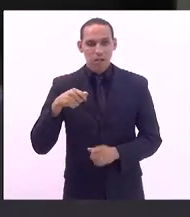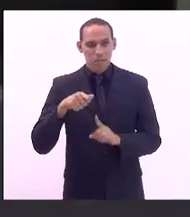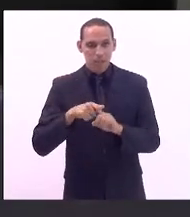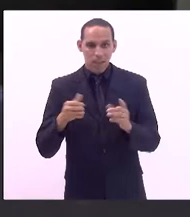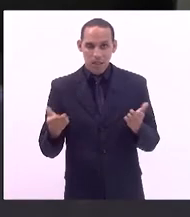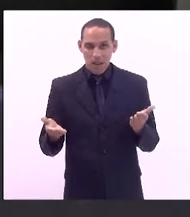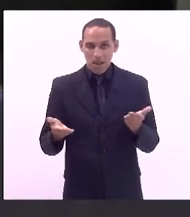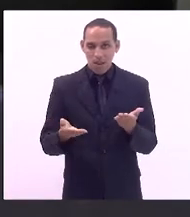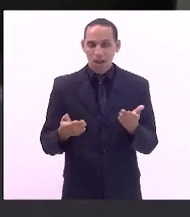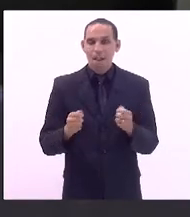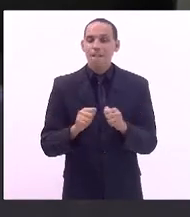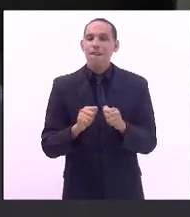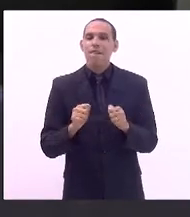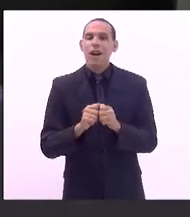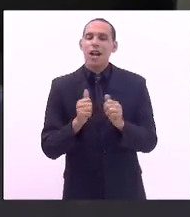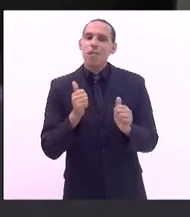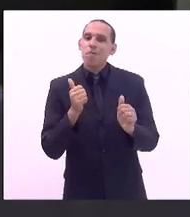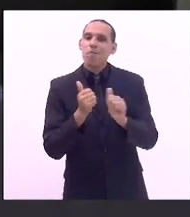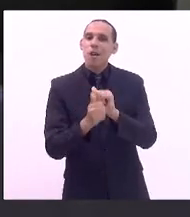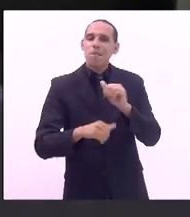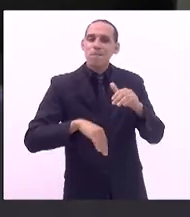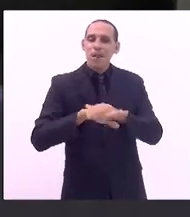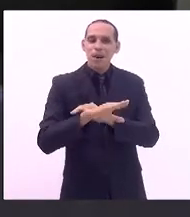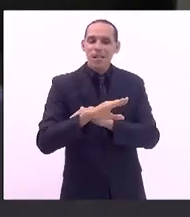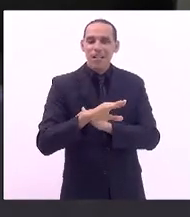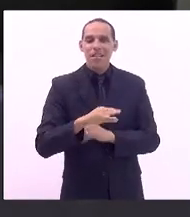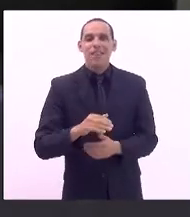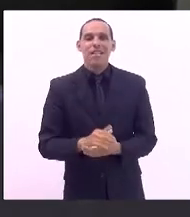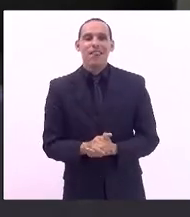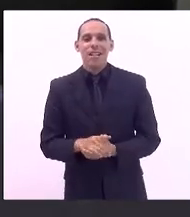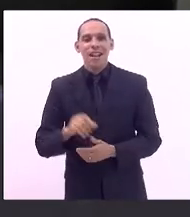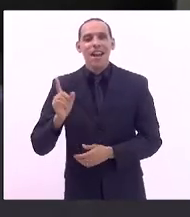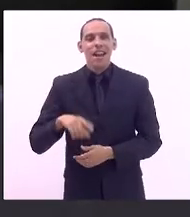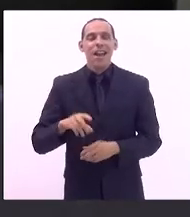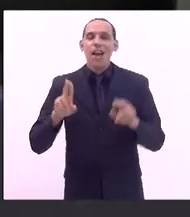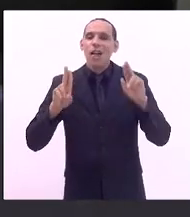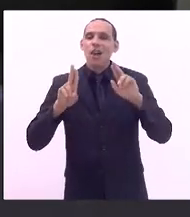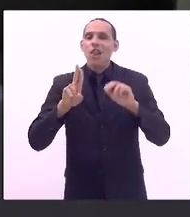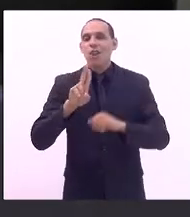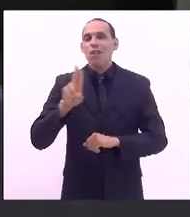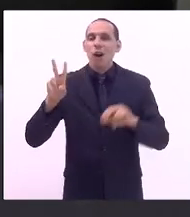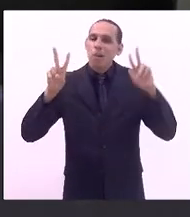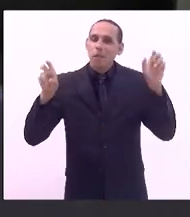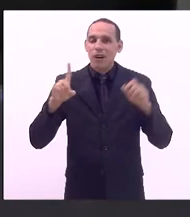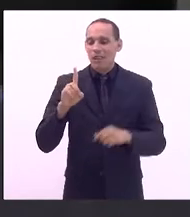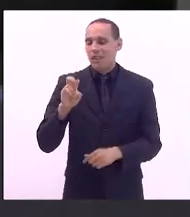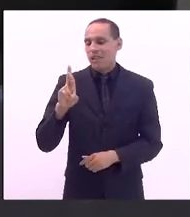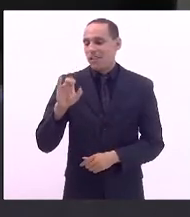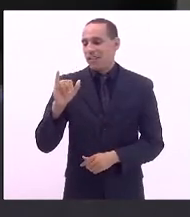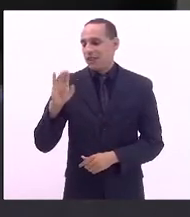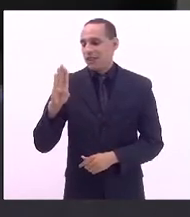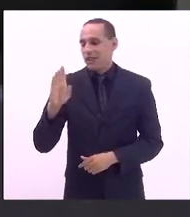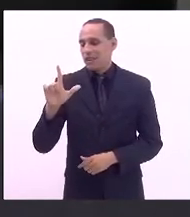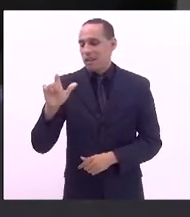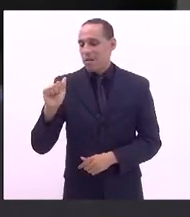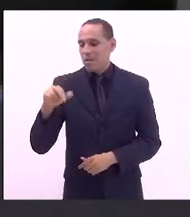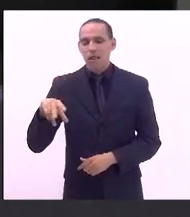mês um futebol que nós denominamos driblando a fome para